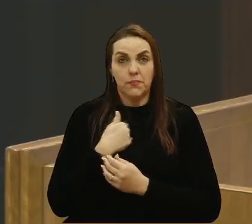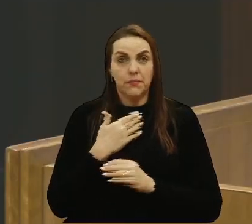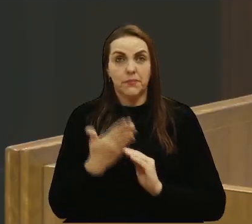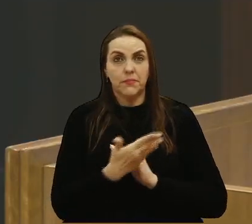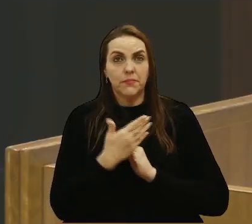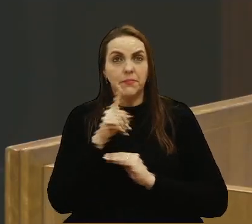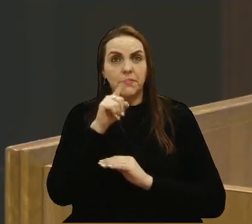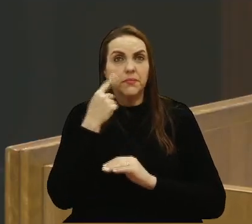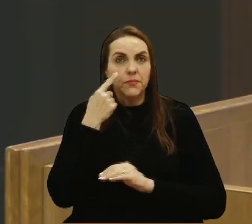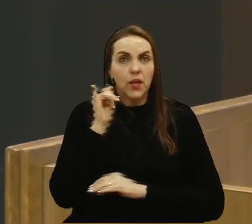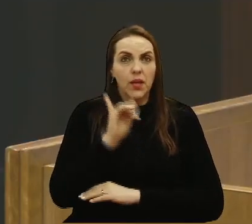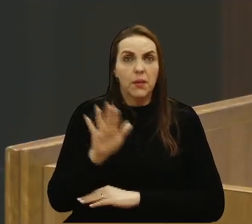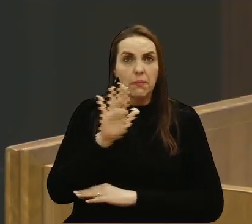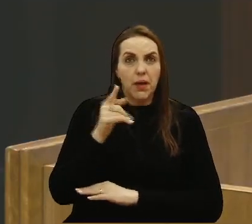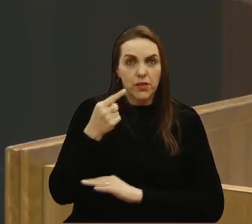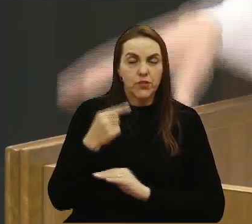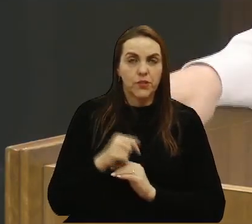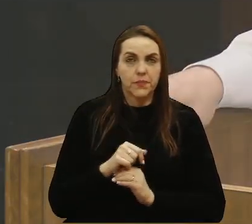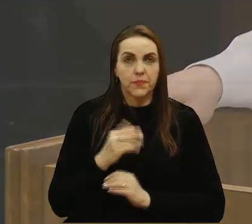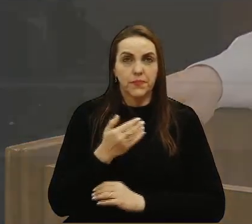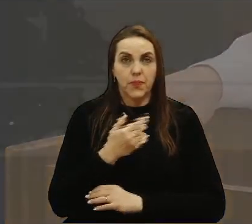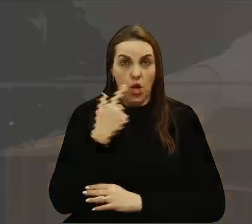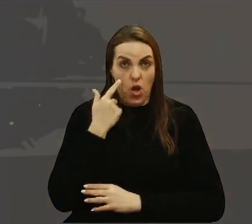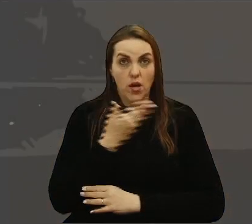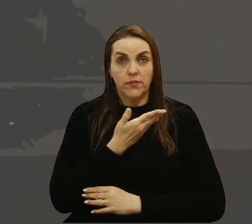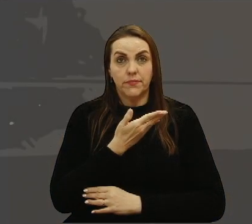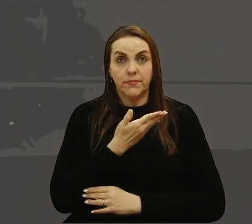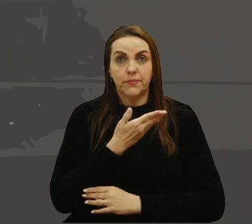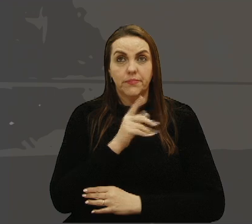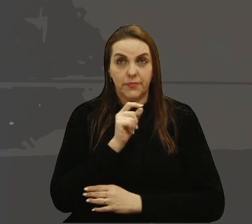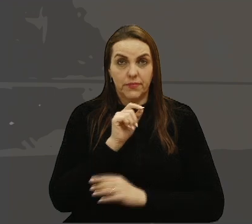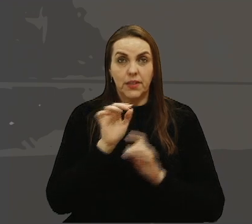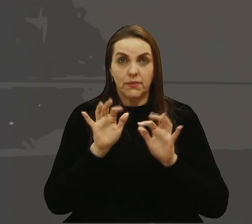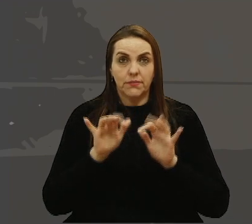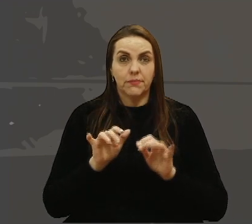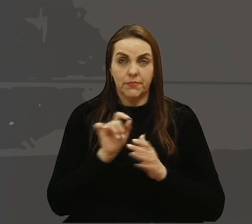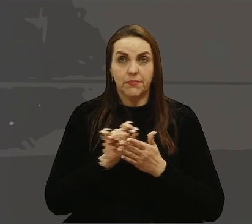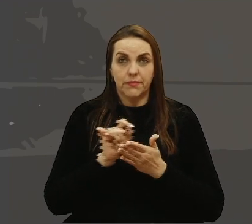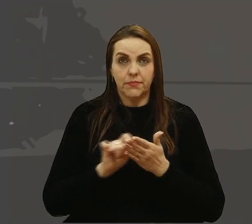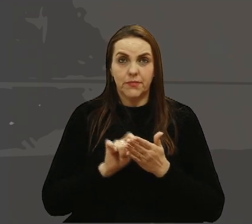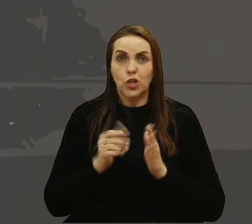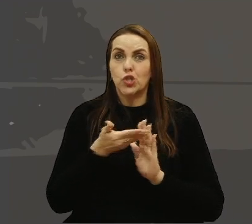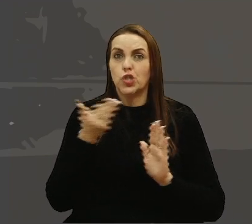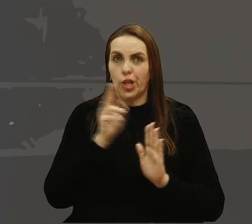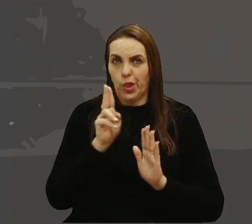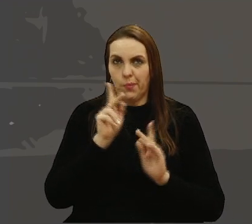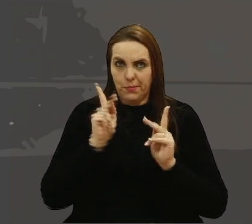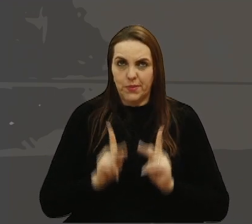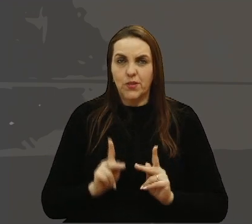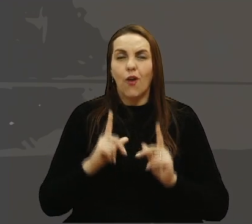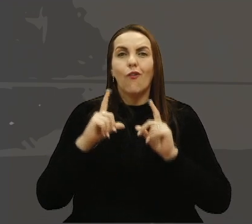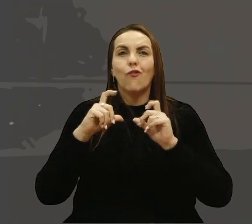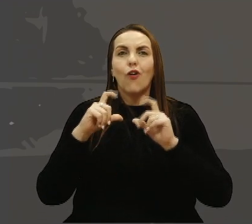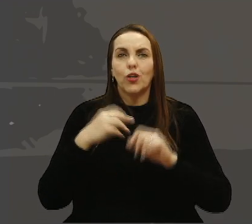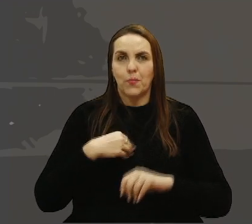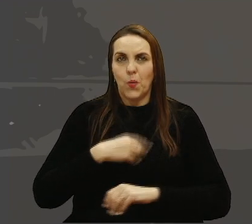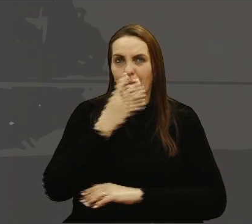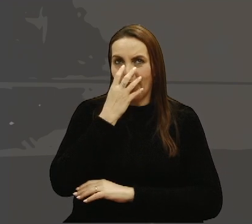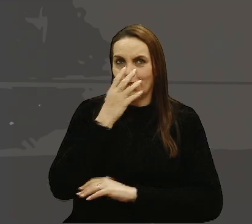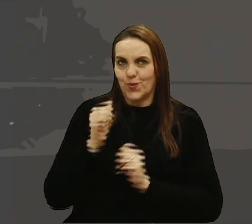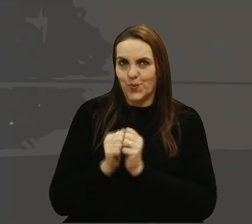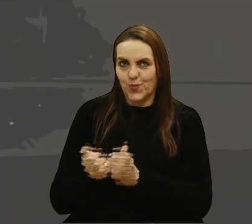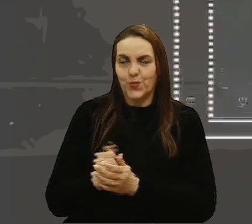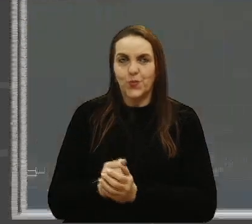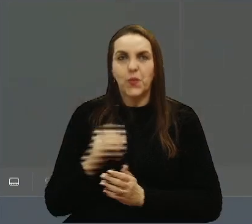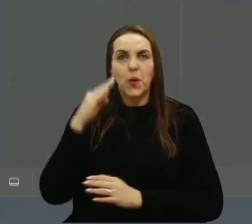algumas imagens. Eu tirei o nome da pessoa, mas olha o que está escrito ali, ó. Eu vou ler. Uma foto minha com o meu cachorro.